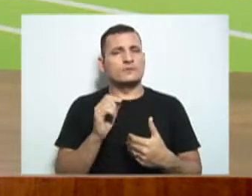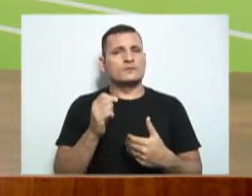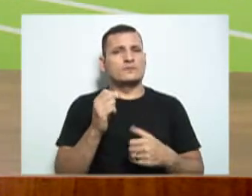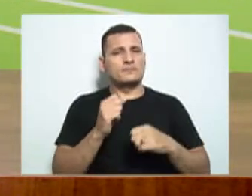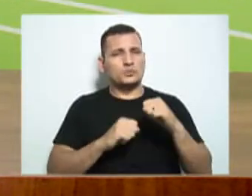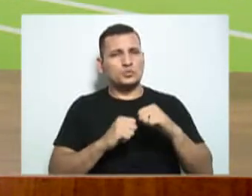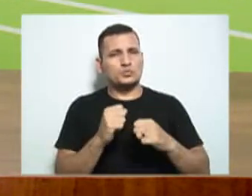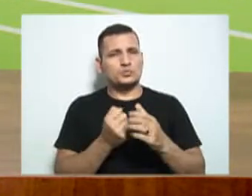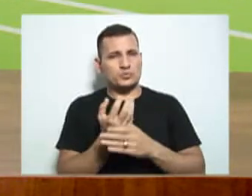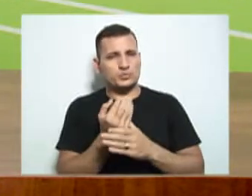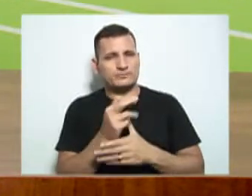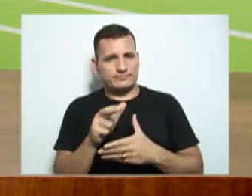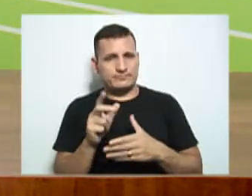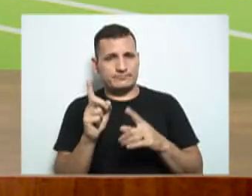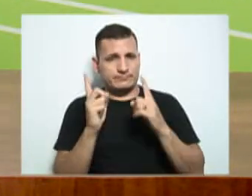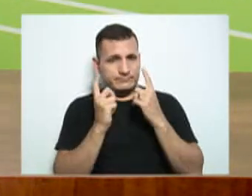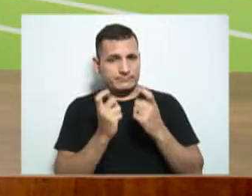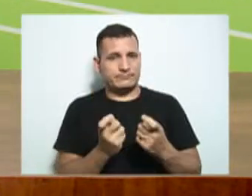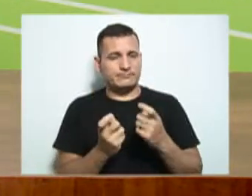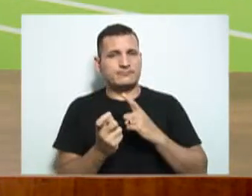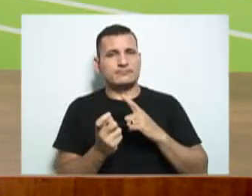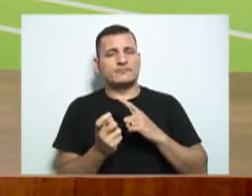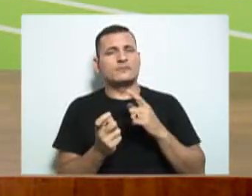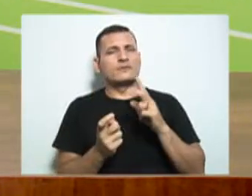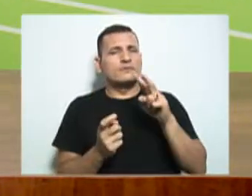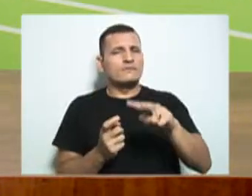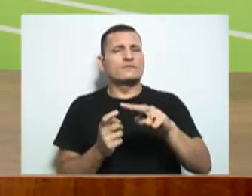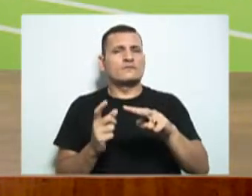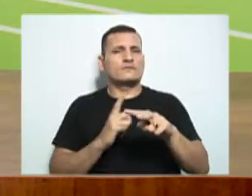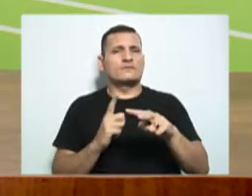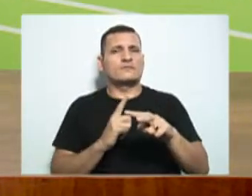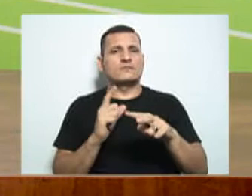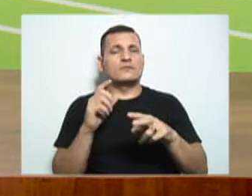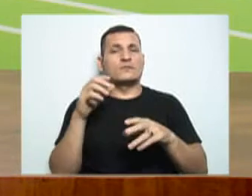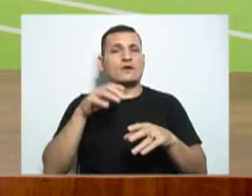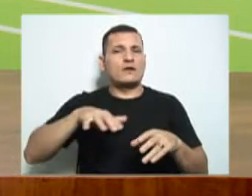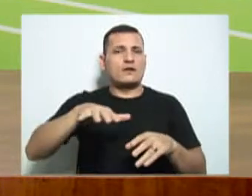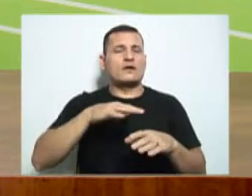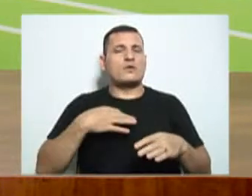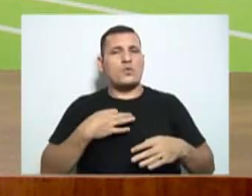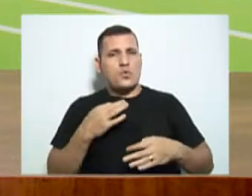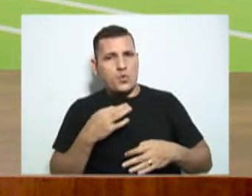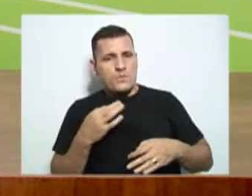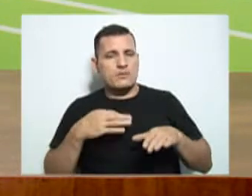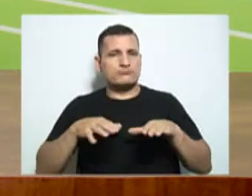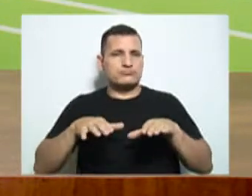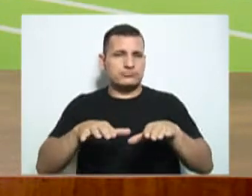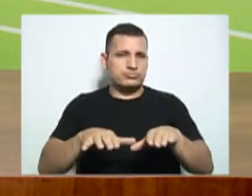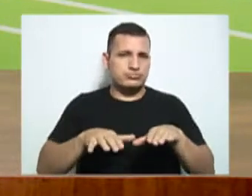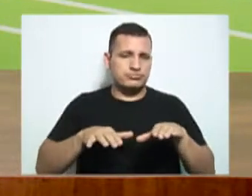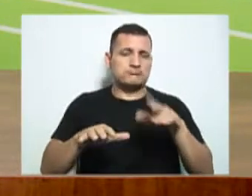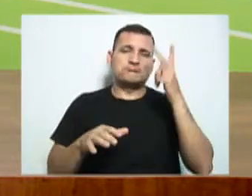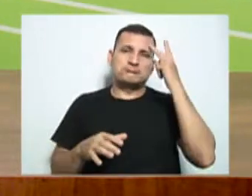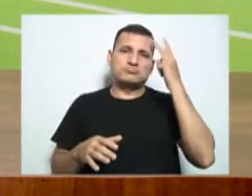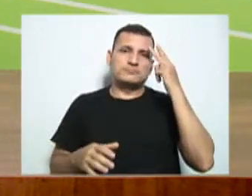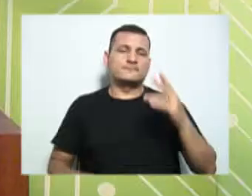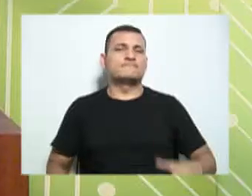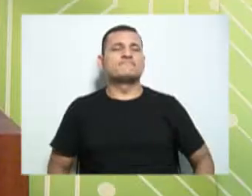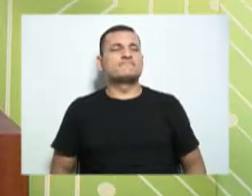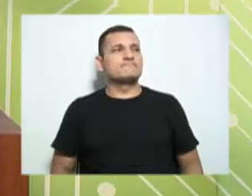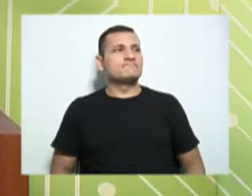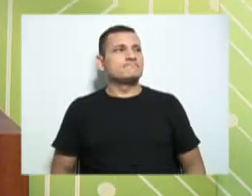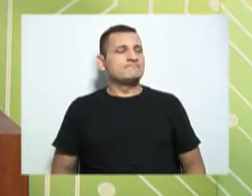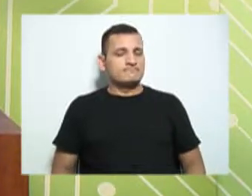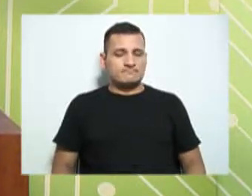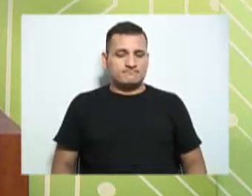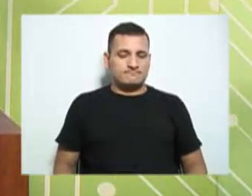é interessante. A gente observa isso muito nas confecções, nas indústrias de confecções, que é bem normal, né, professora? É bem normal